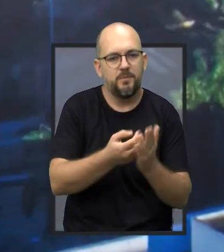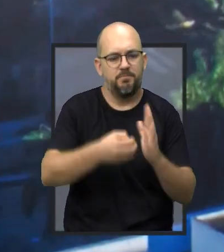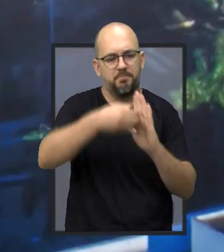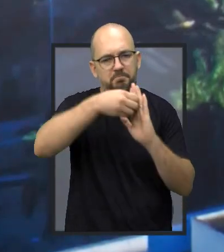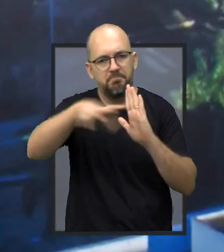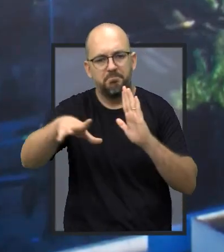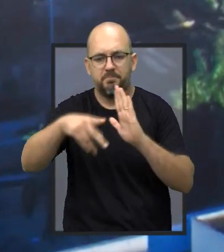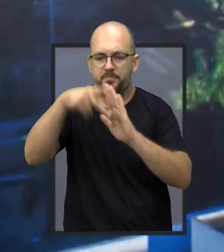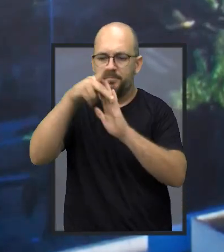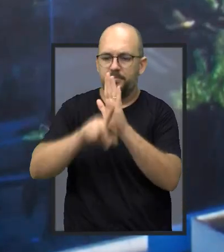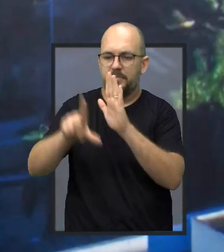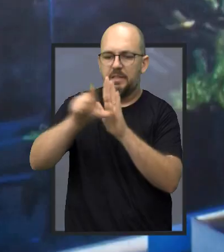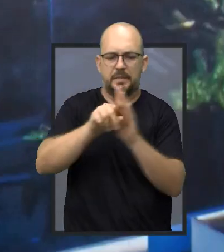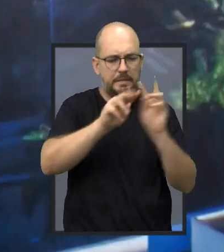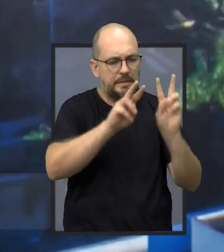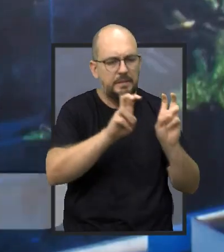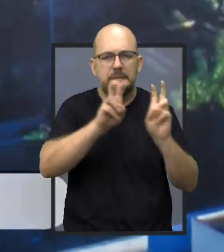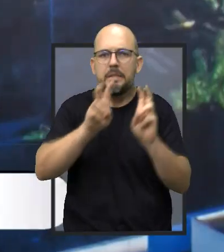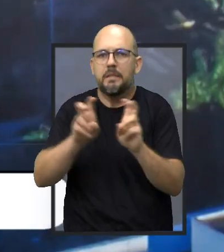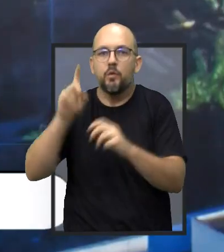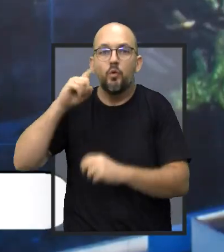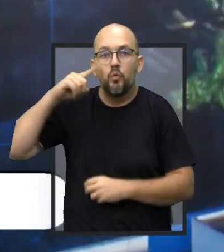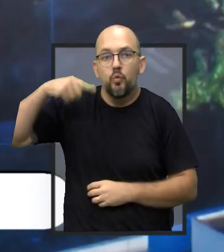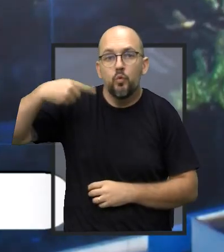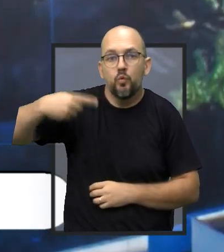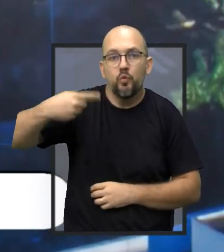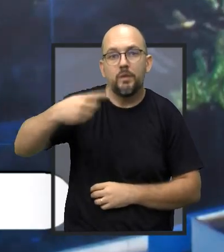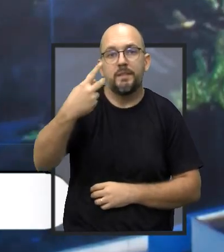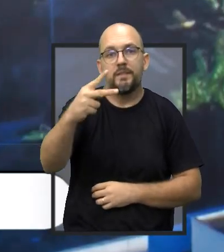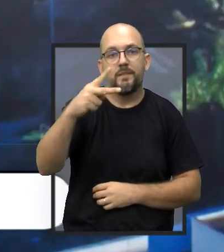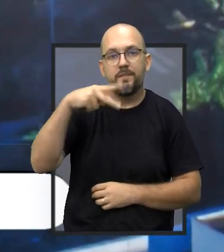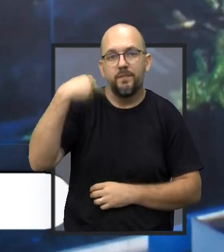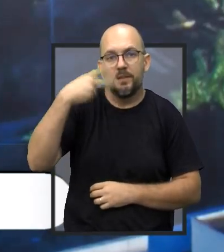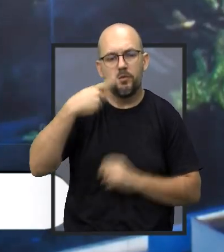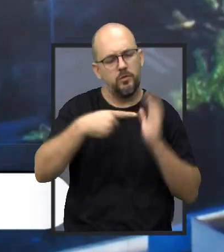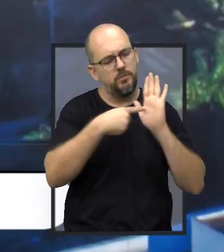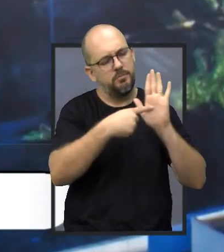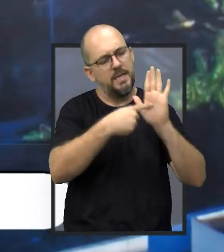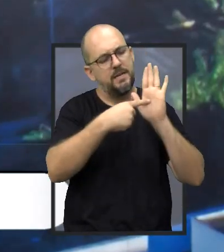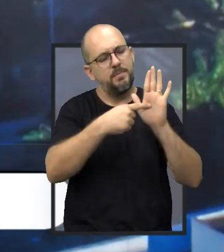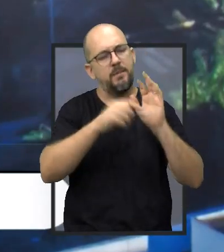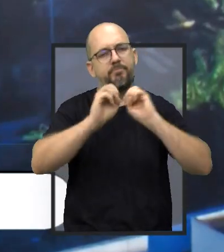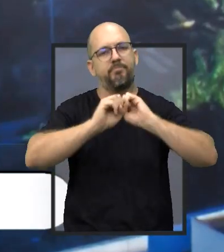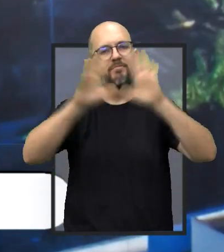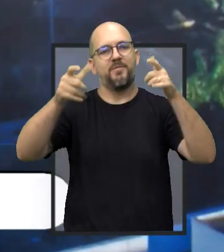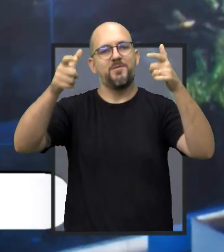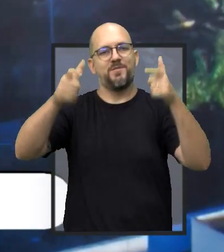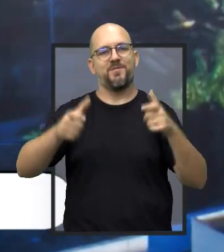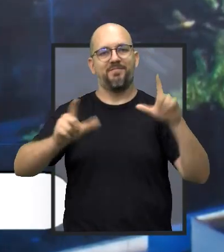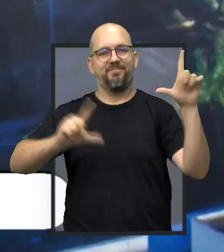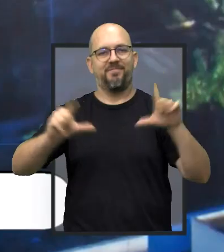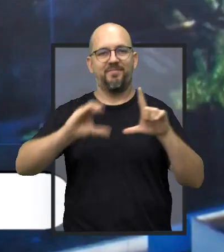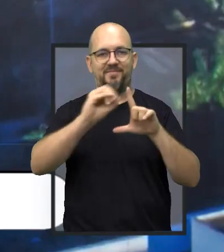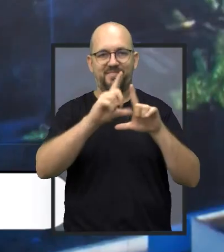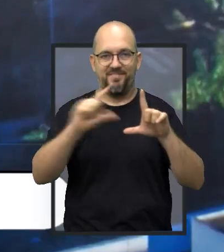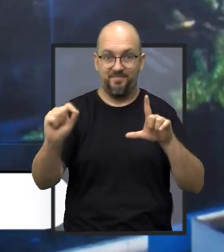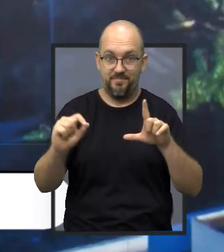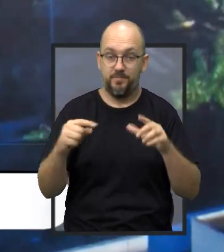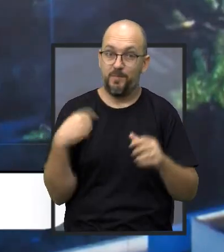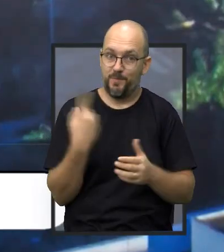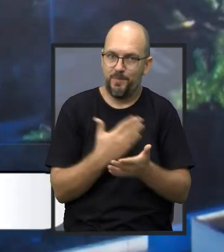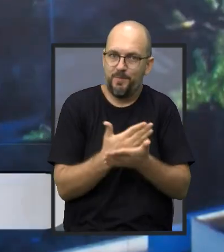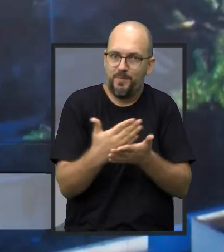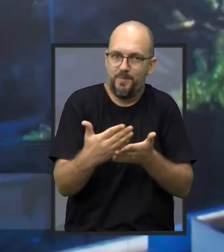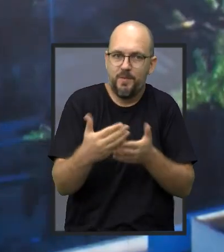Requerimentos, indicações, projetos de lei, enfim, o dia a dia do seu parlamentar passado a limpo aqui na TV Câmara Jaú. Nós estamos iniciando uma